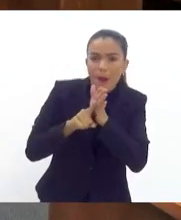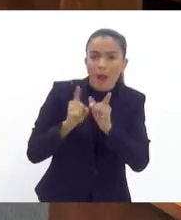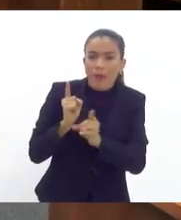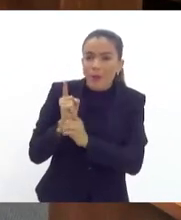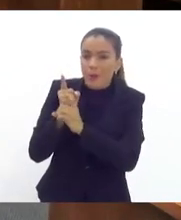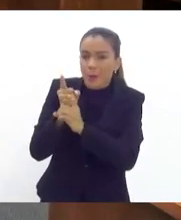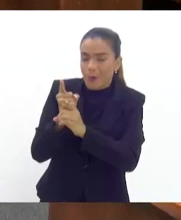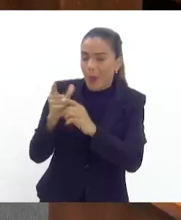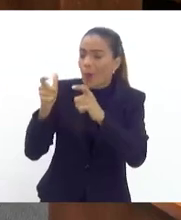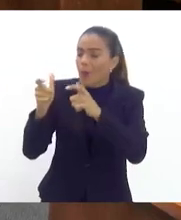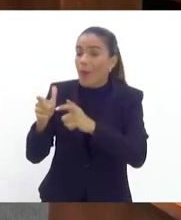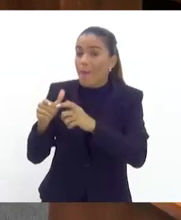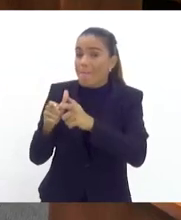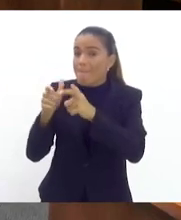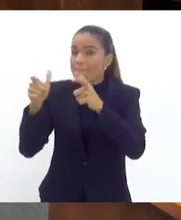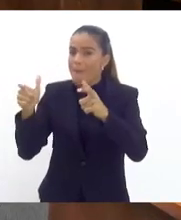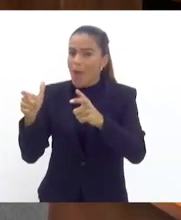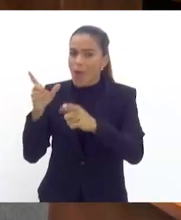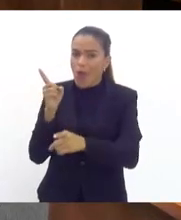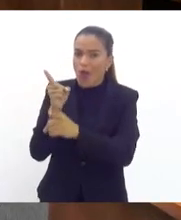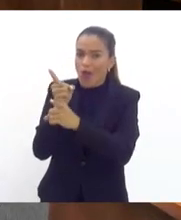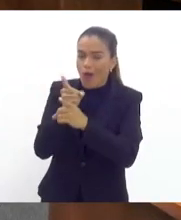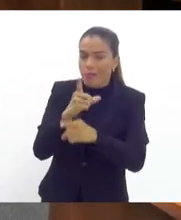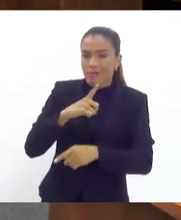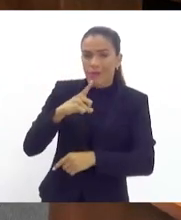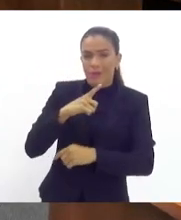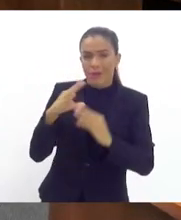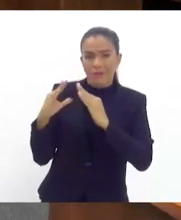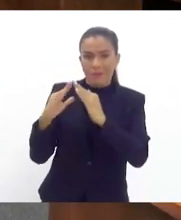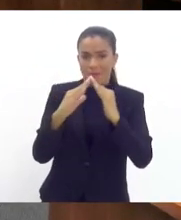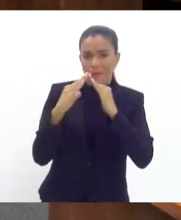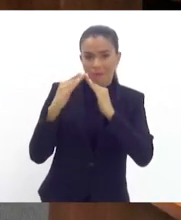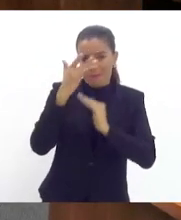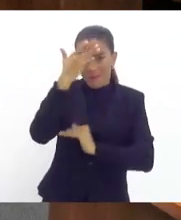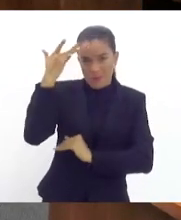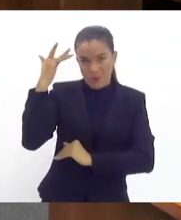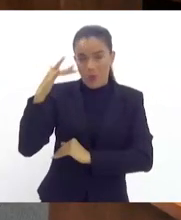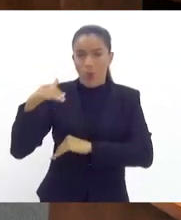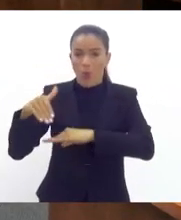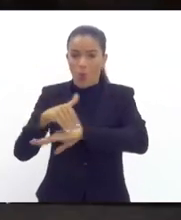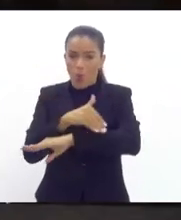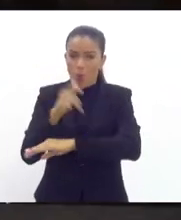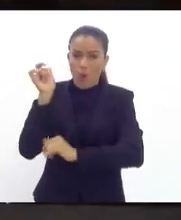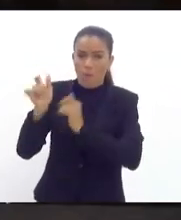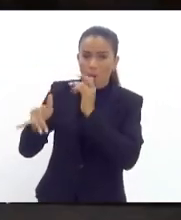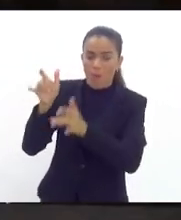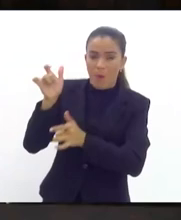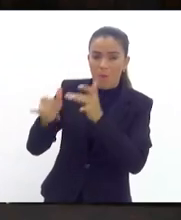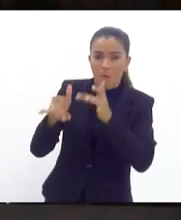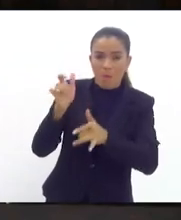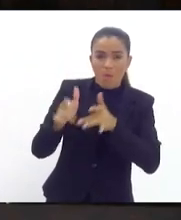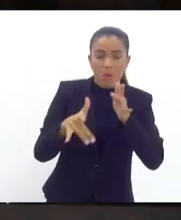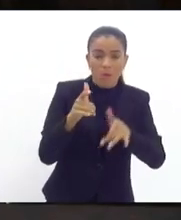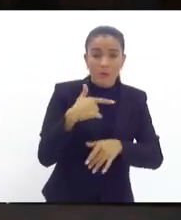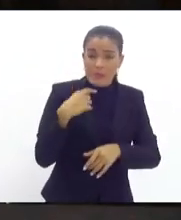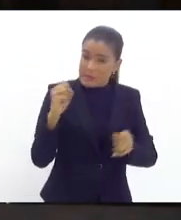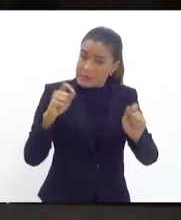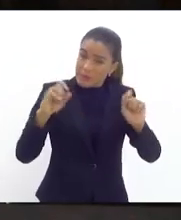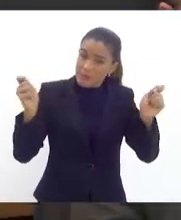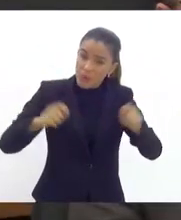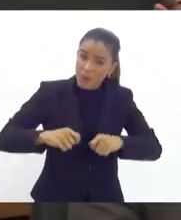focais de morador de rua e eu acho que a gente pode iniciar essa grande cruzada pela Tijuca faço aqui se a gente puder interagir